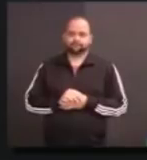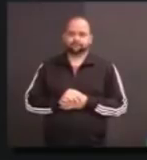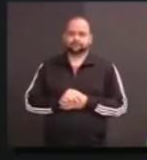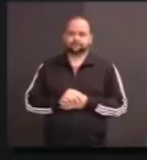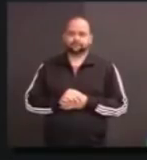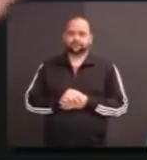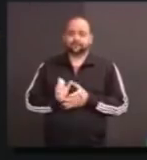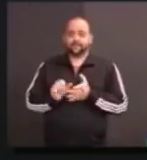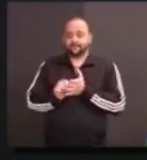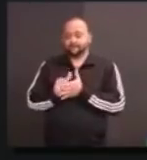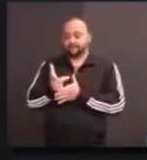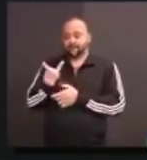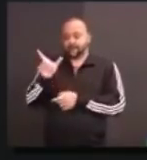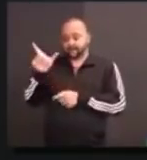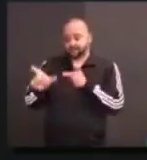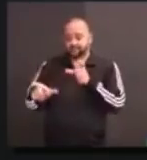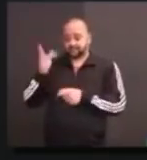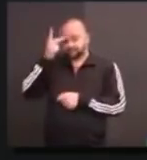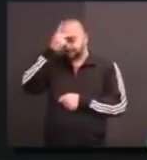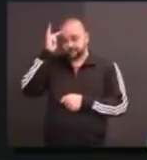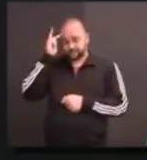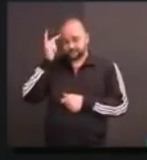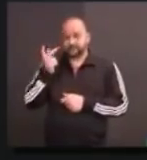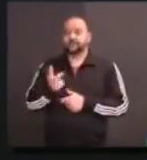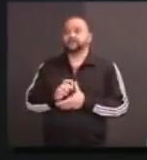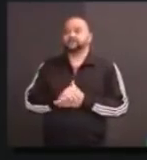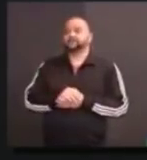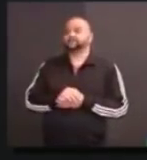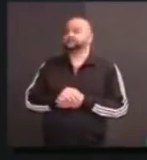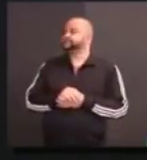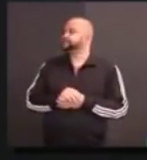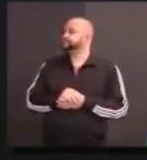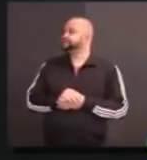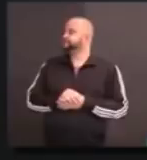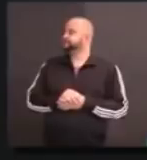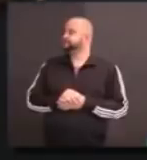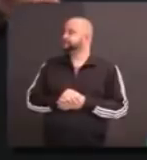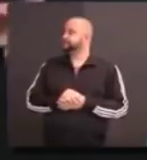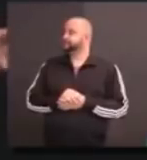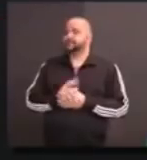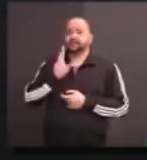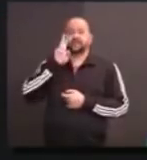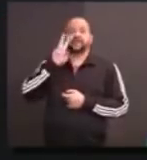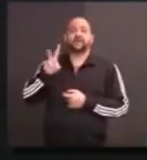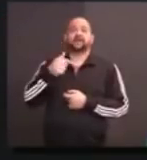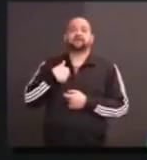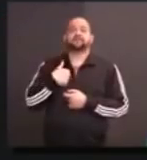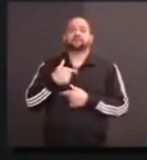Muita gente deve ter tirado fotografias. Olha como está vazio.